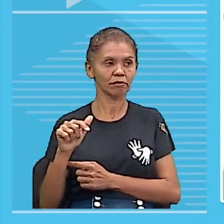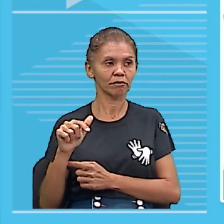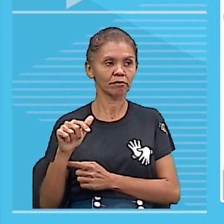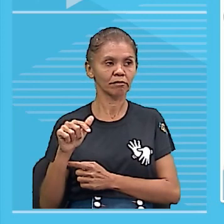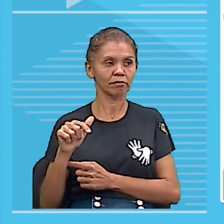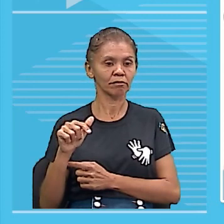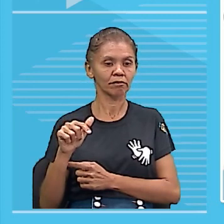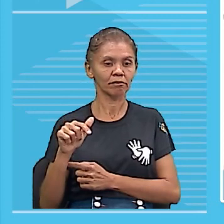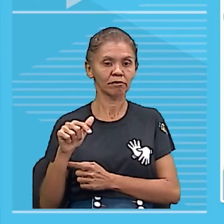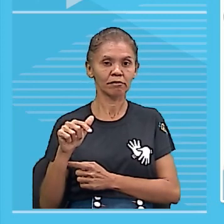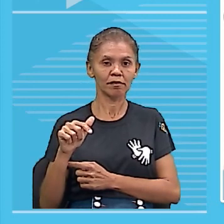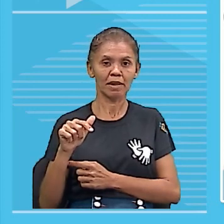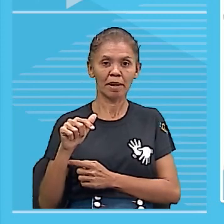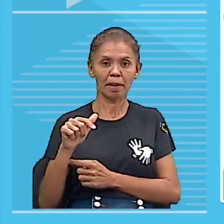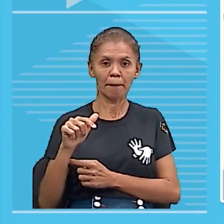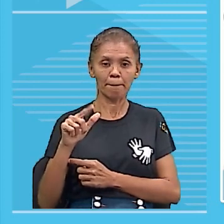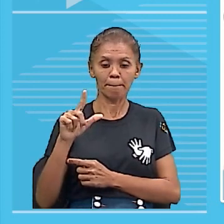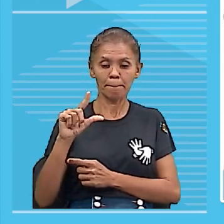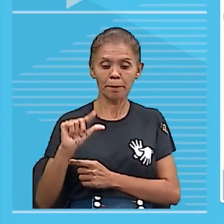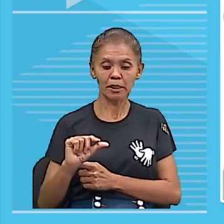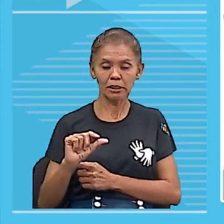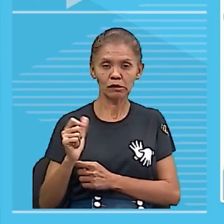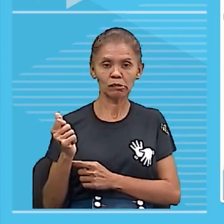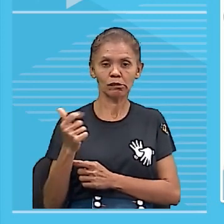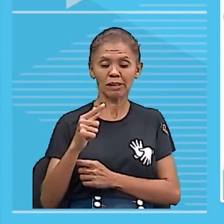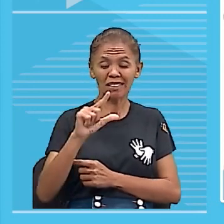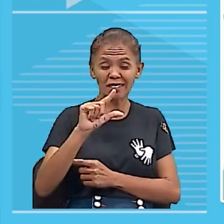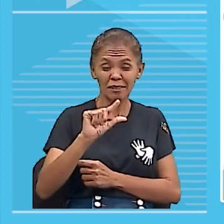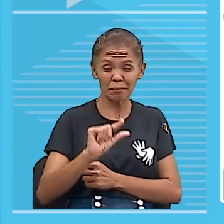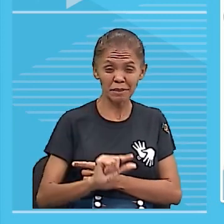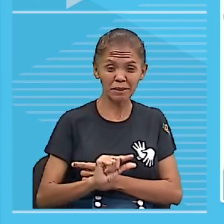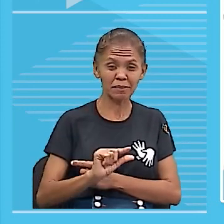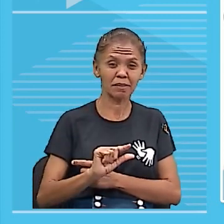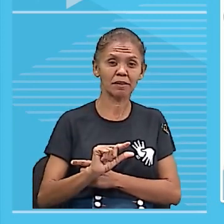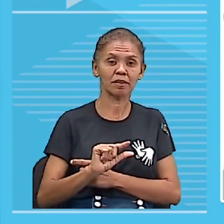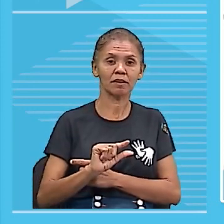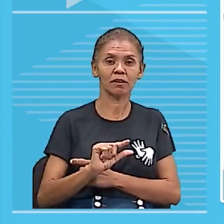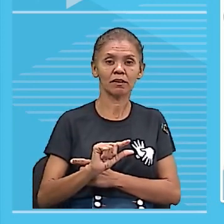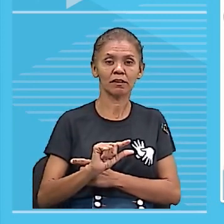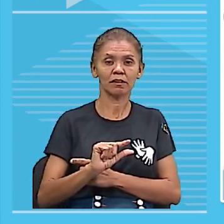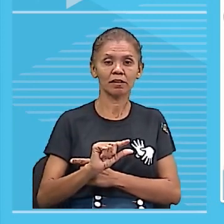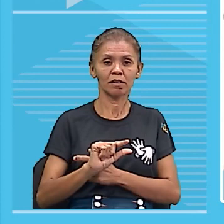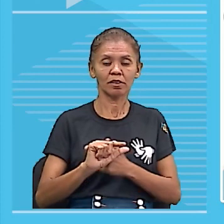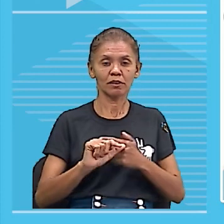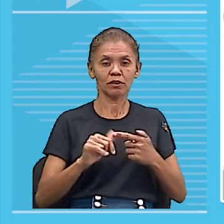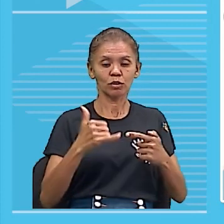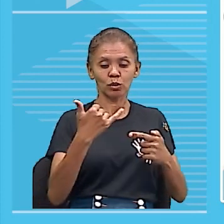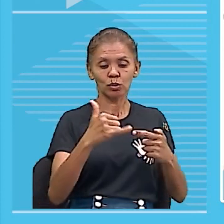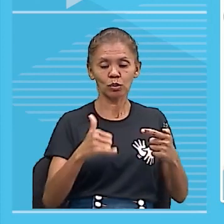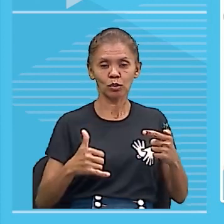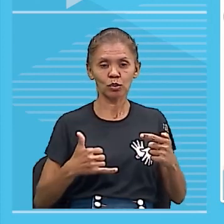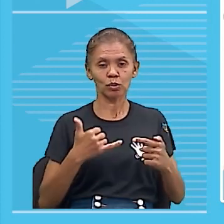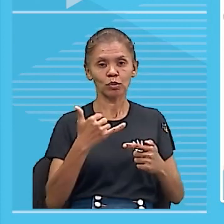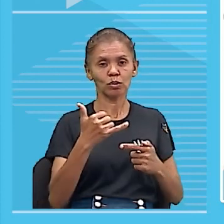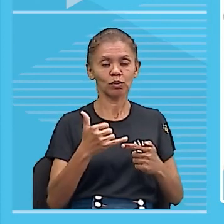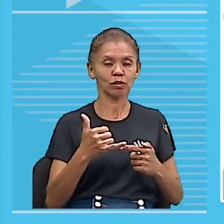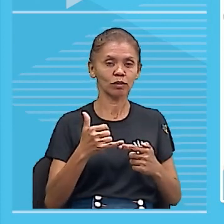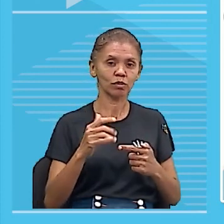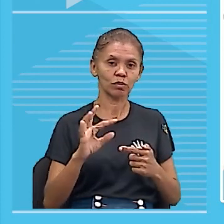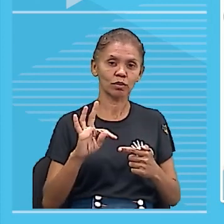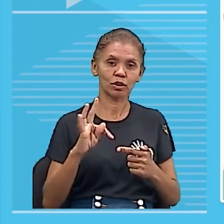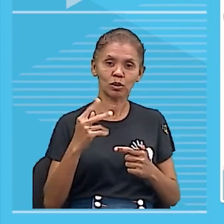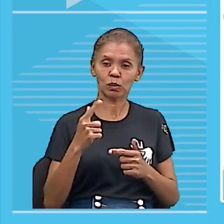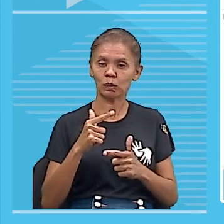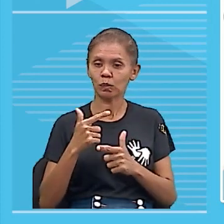menor resistência do circuito em todos os casos é diferente da